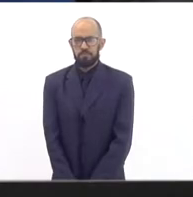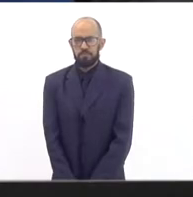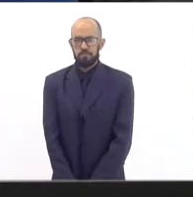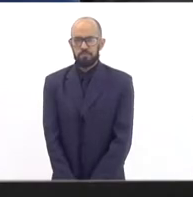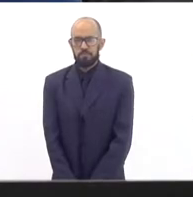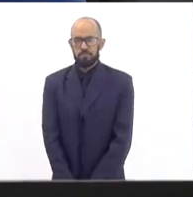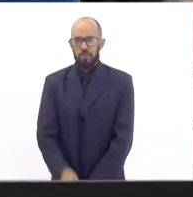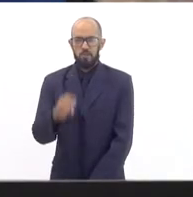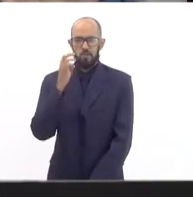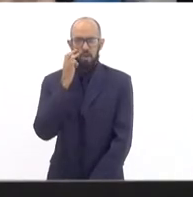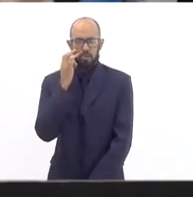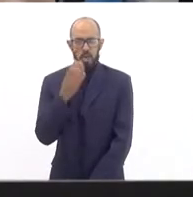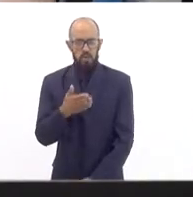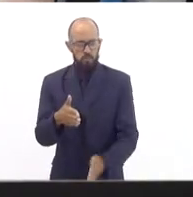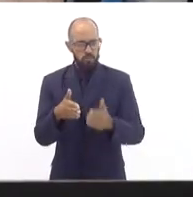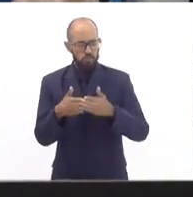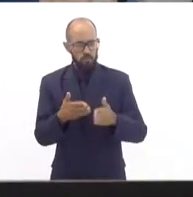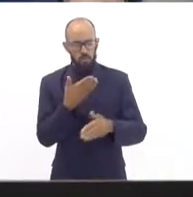Deputado Valdec Carneiro.